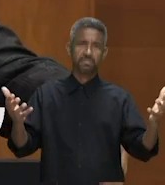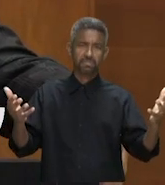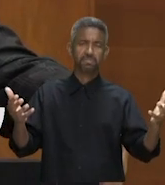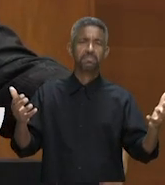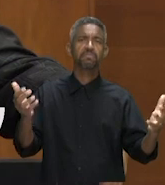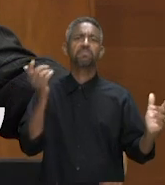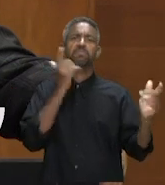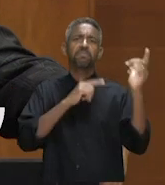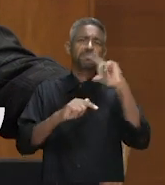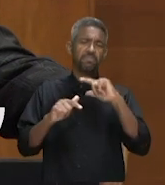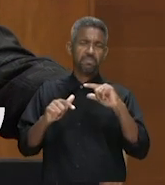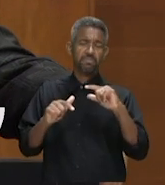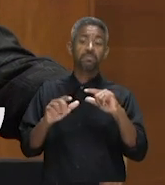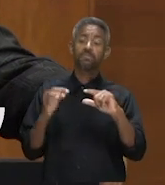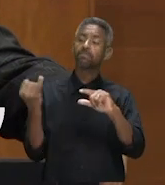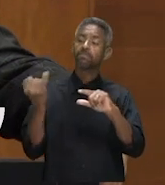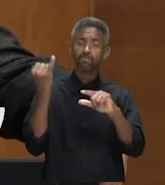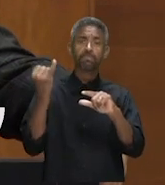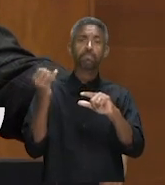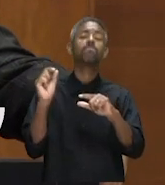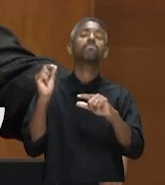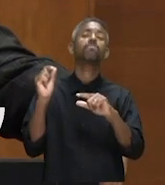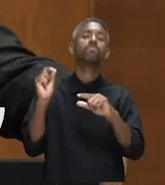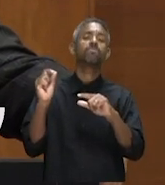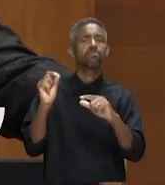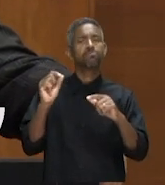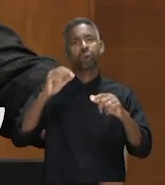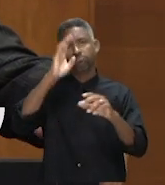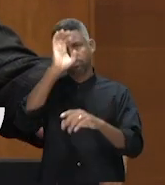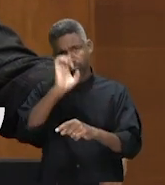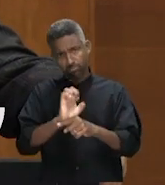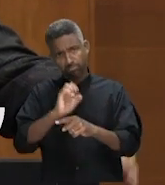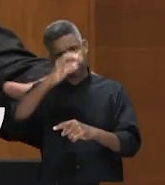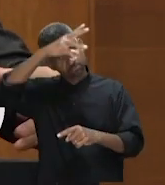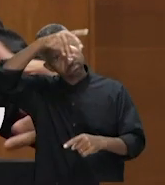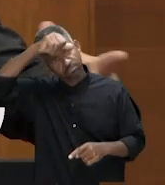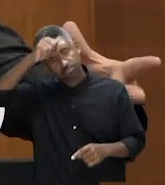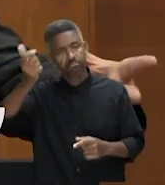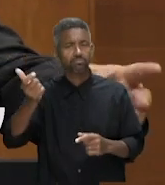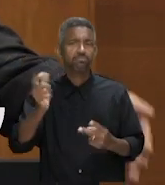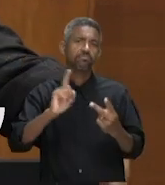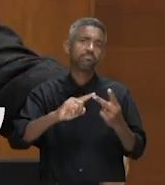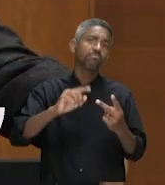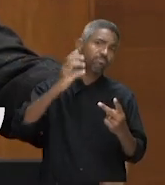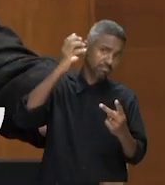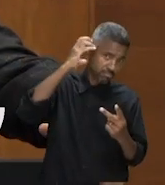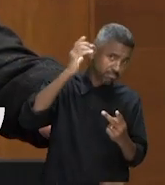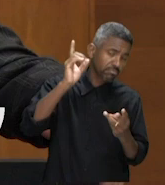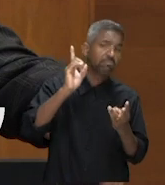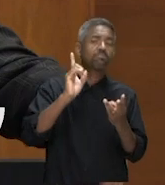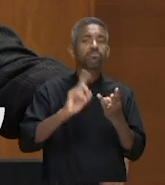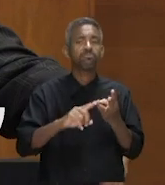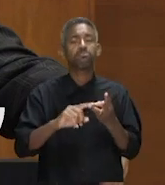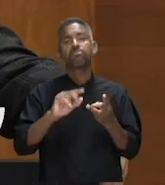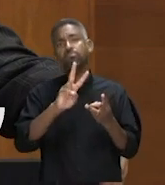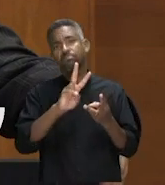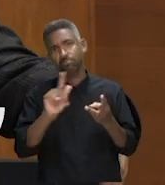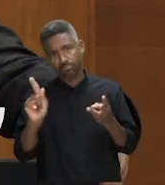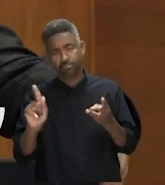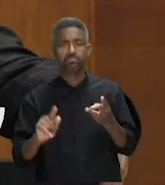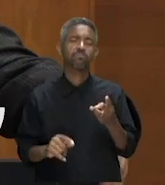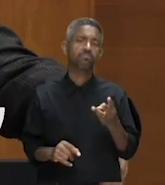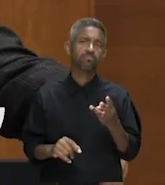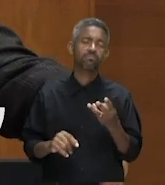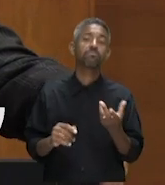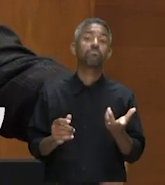é muito importante para Várzea Grande, para Cuiabá, para o nosso estado. A internacionalização nos dá a oportunidade de